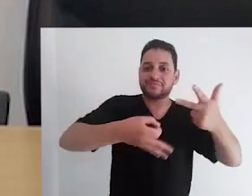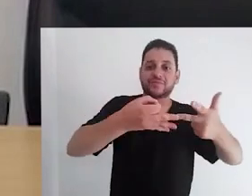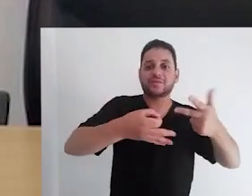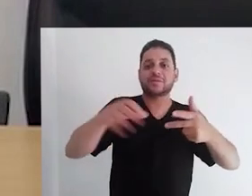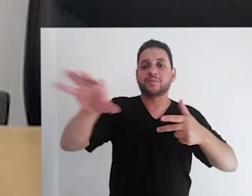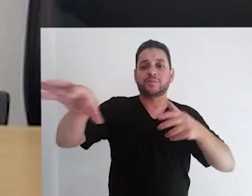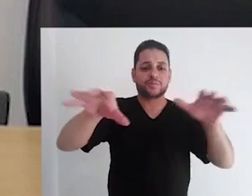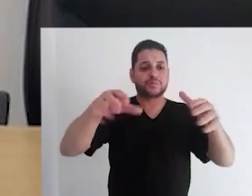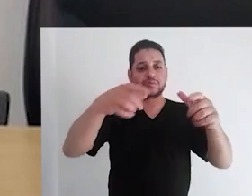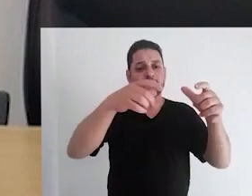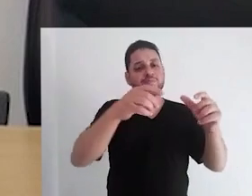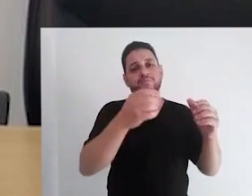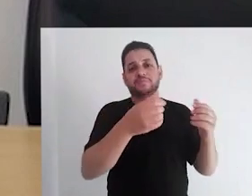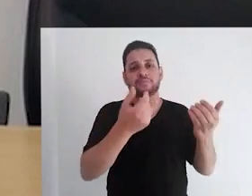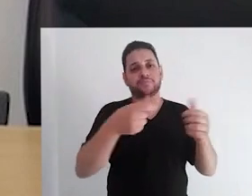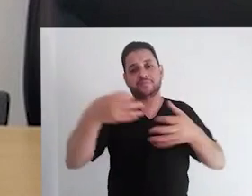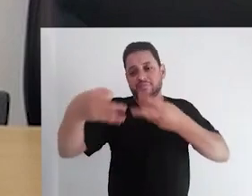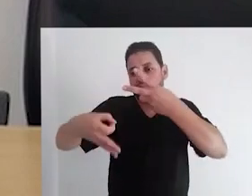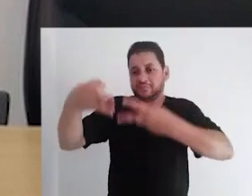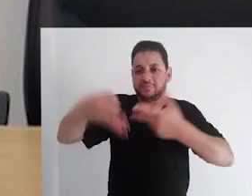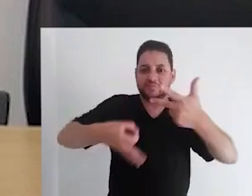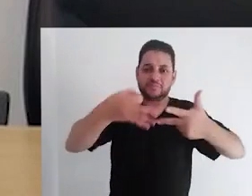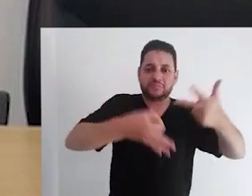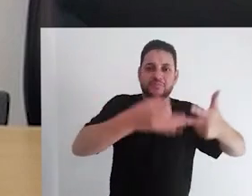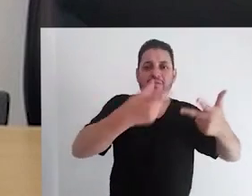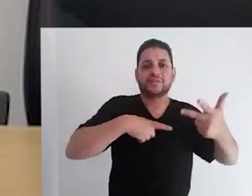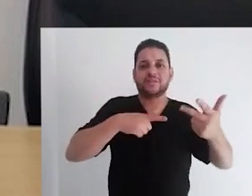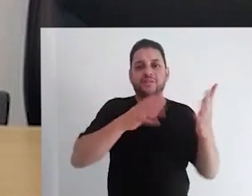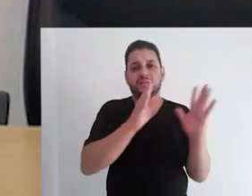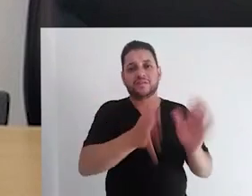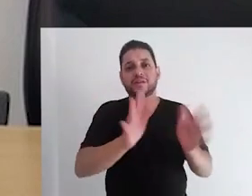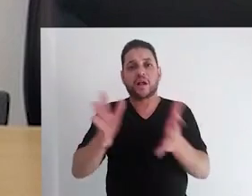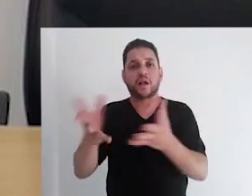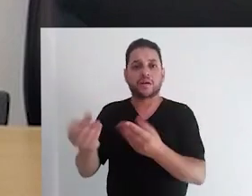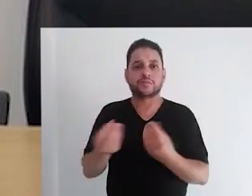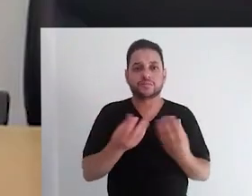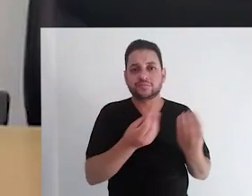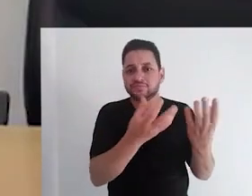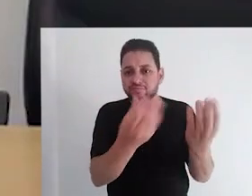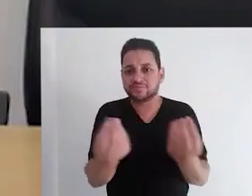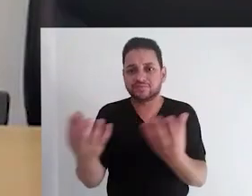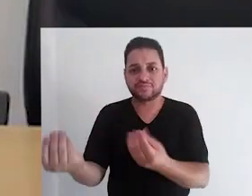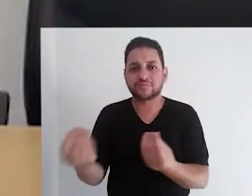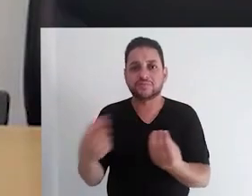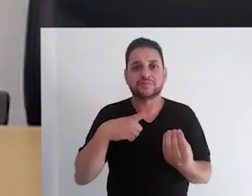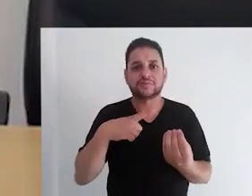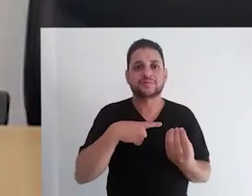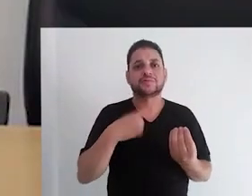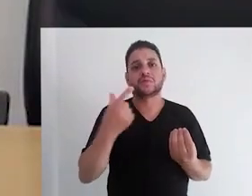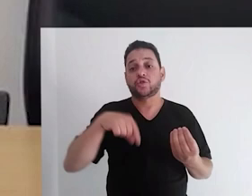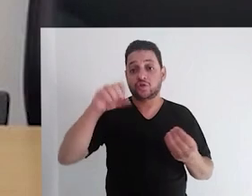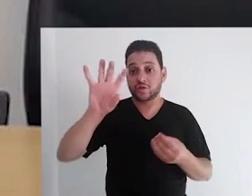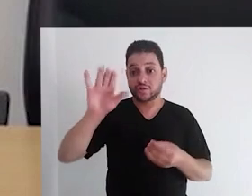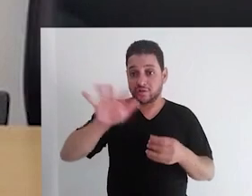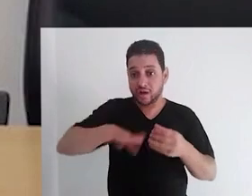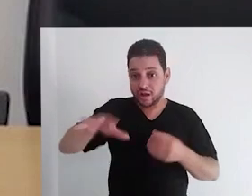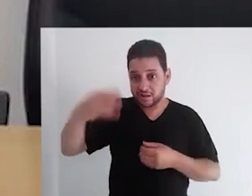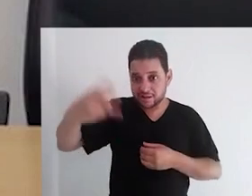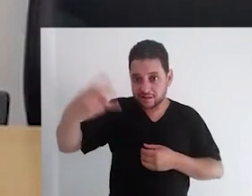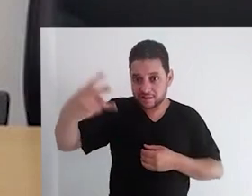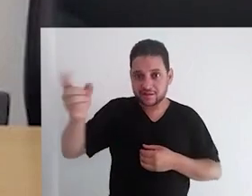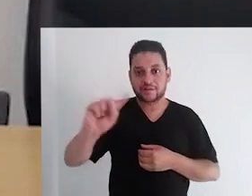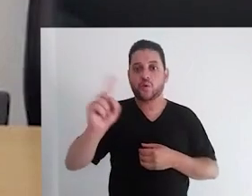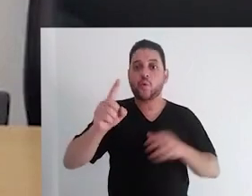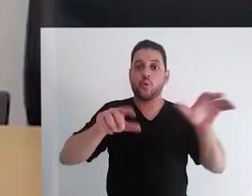abarrotadas, principalmente aquelas de competência cumulativa no interior da região, não só da terceira, de outras regiões também,